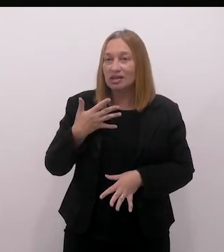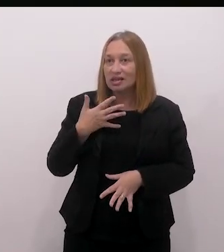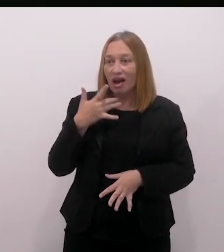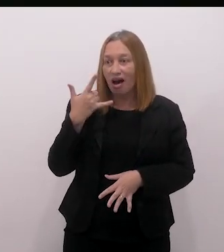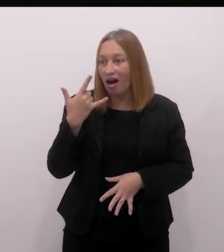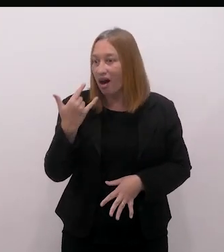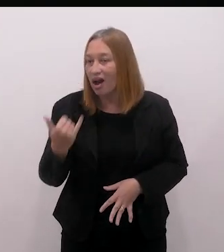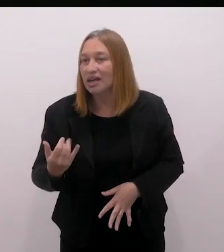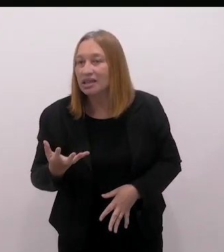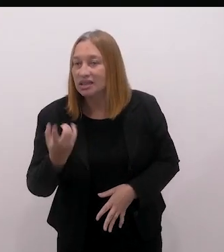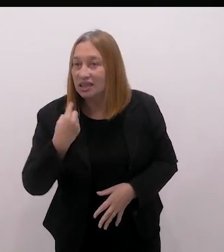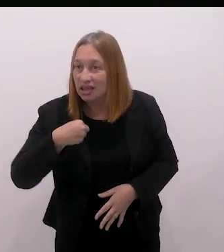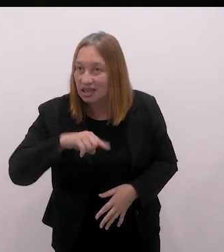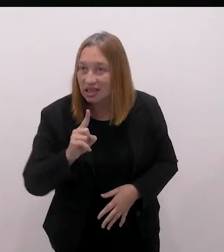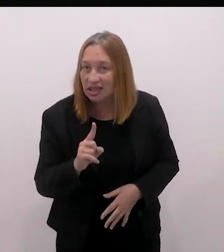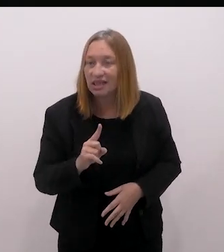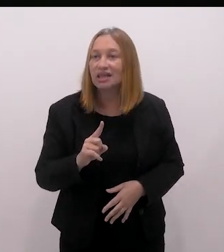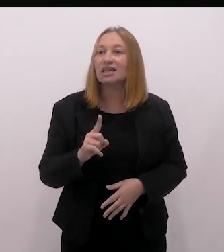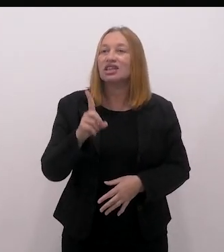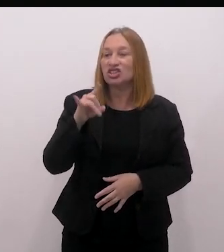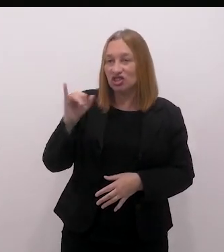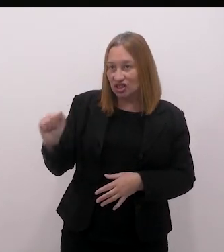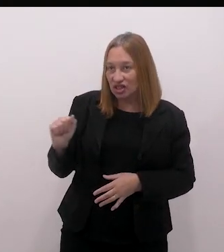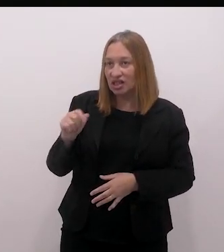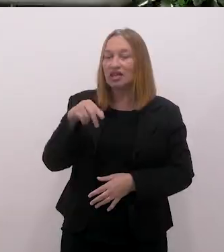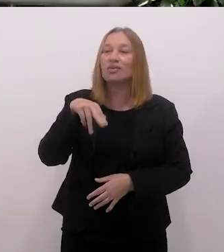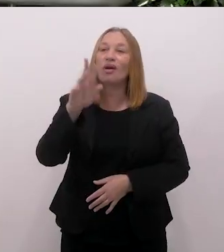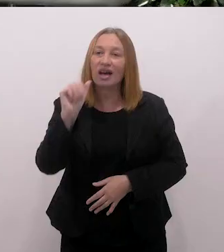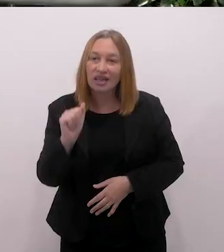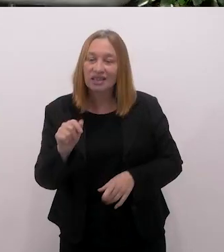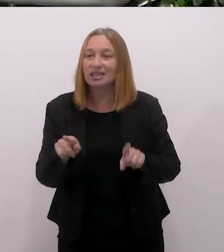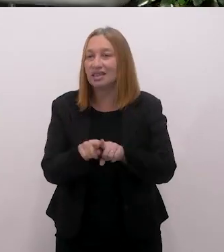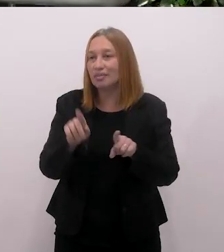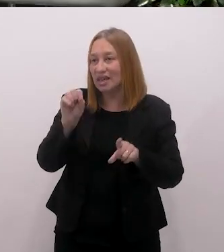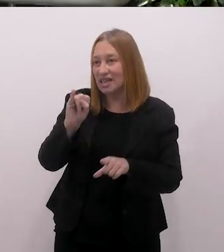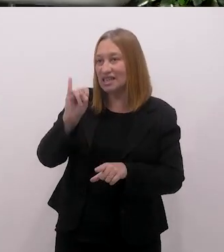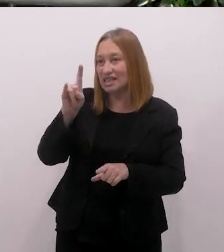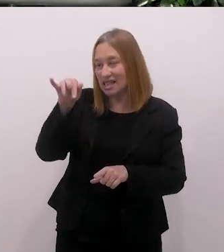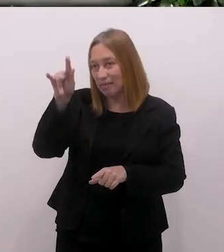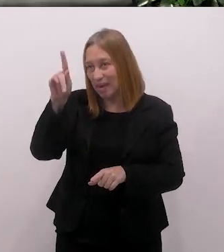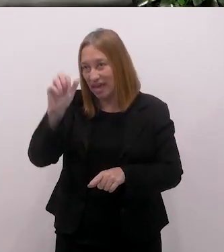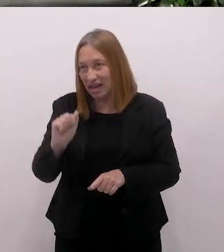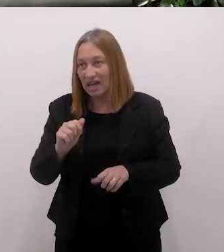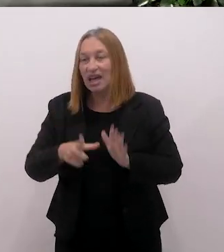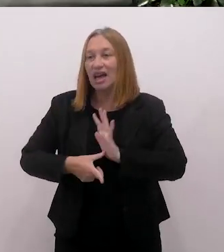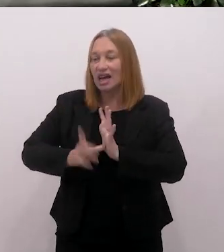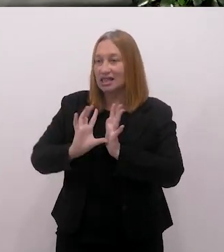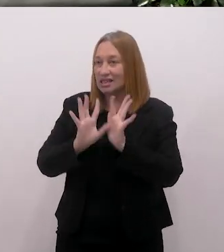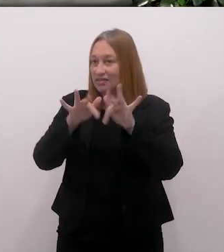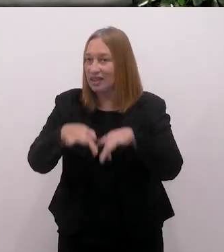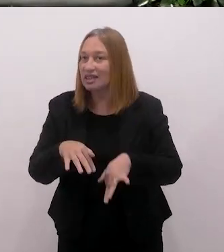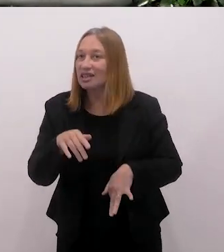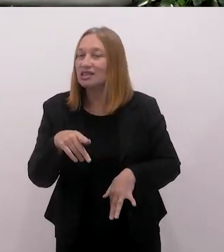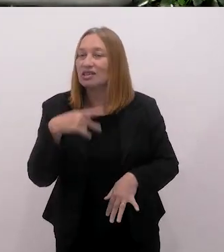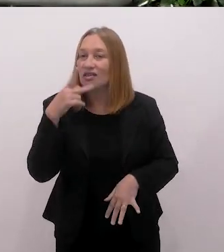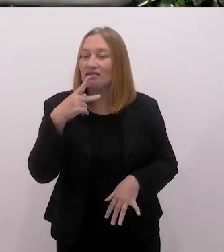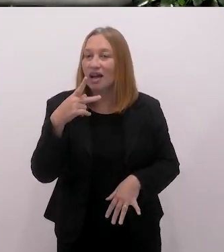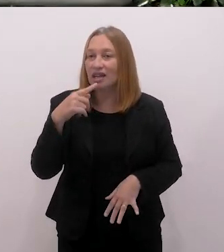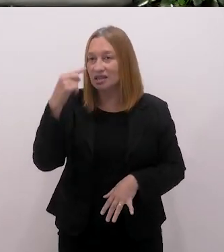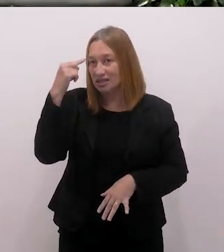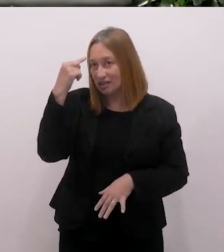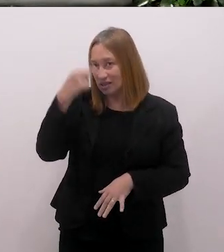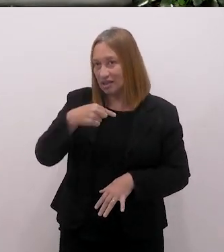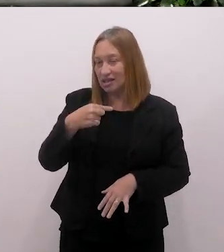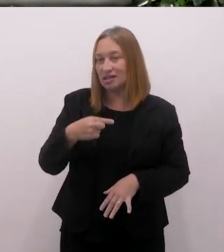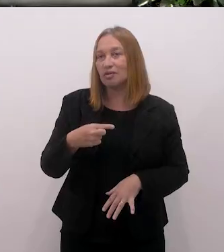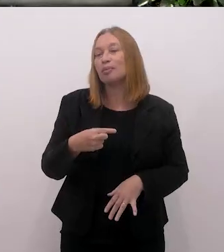boca e você ir lá. Você tem água na boca com a Dida, com a Ana e com a Isabela. Mas antes da gente encerrar, sua palavra de ordem,